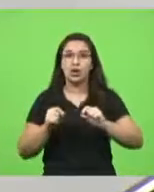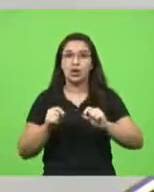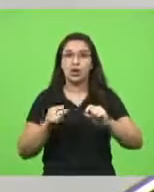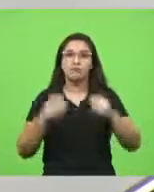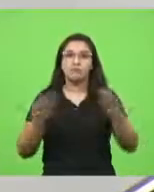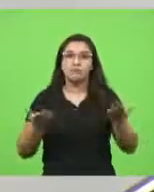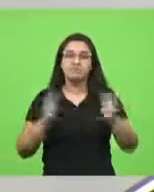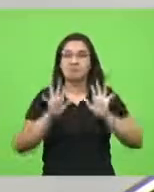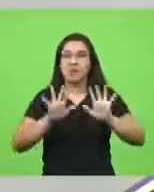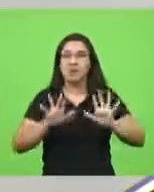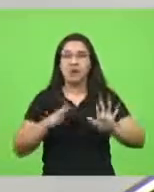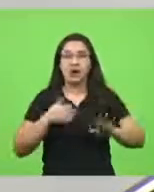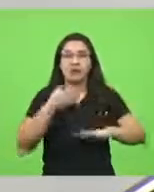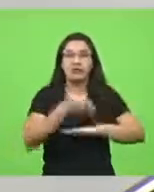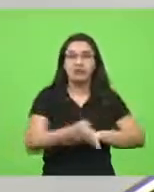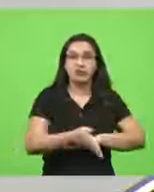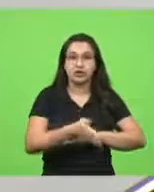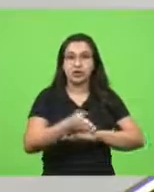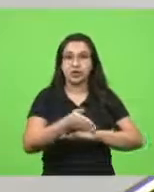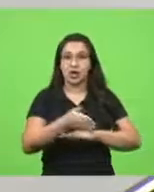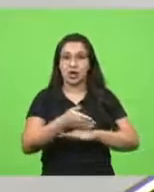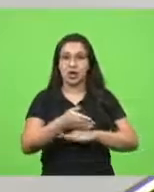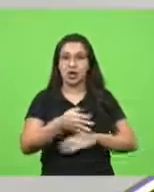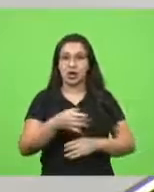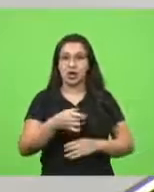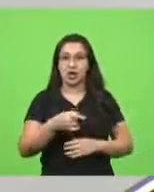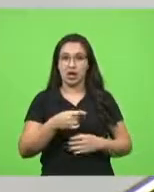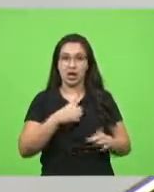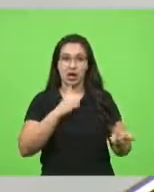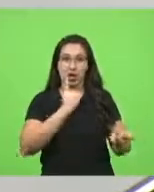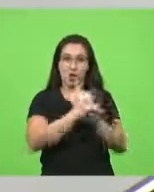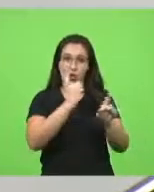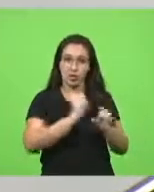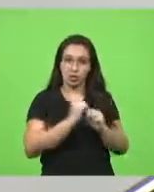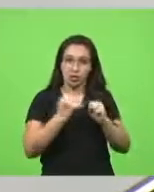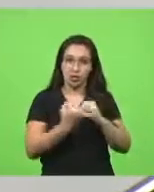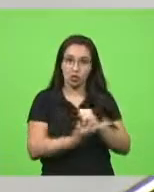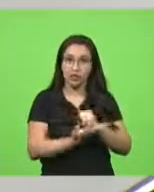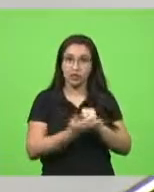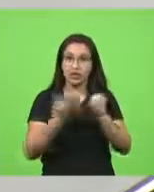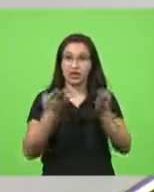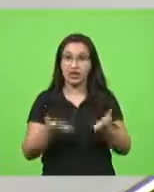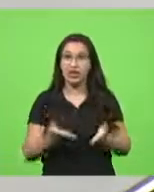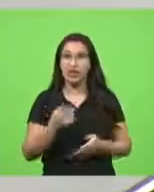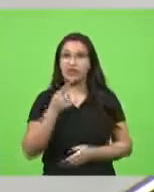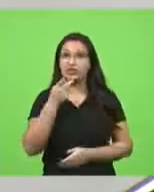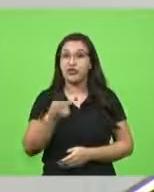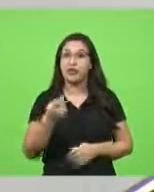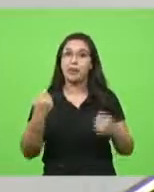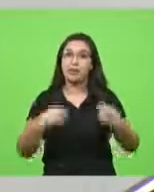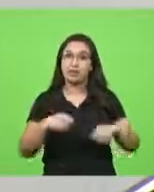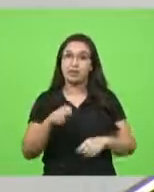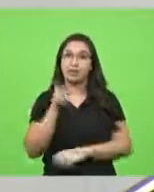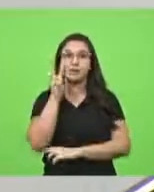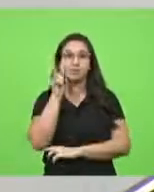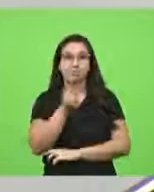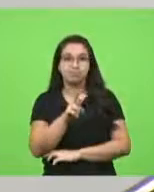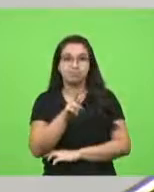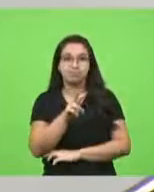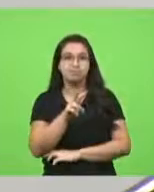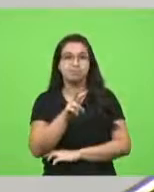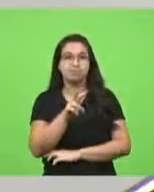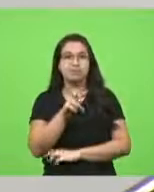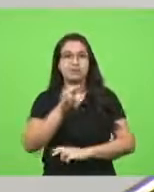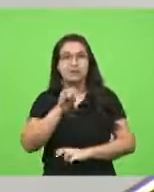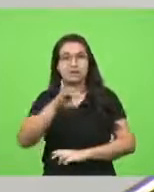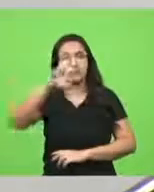e faz o teste e está com o Covid, o que, que eles dizem? Vamos ter que observar. Se você tiver